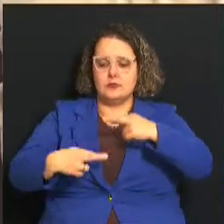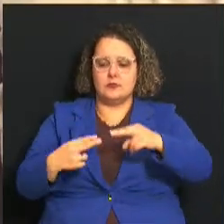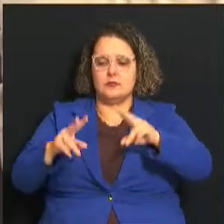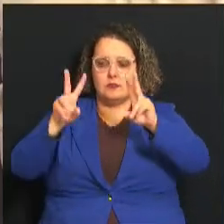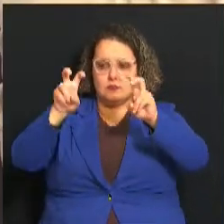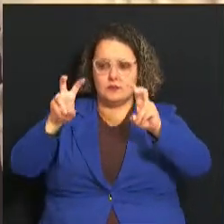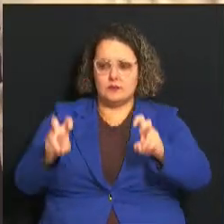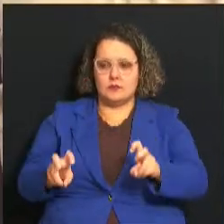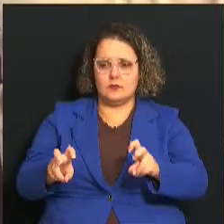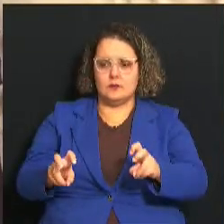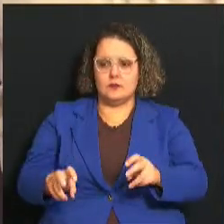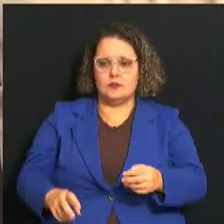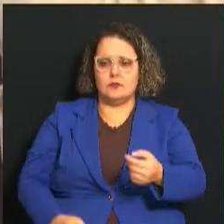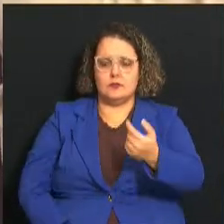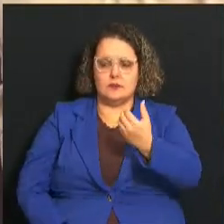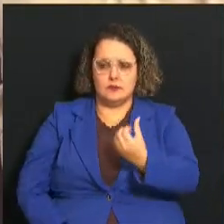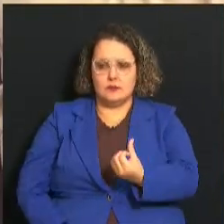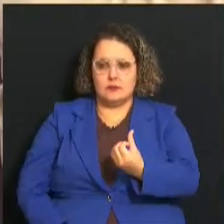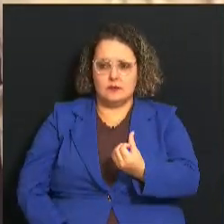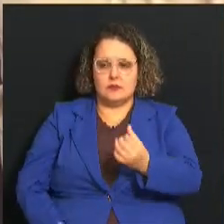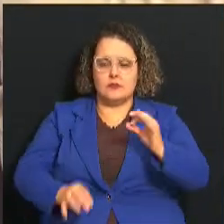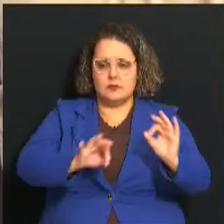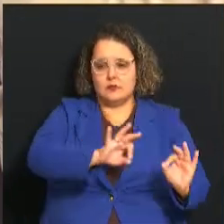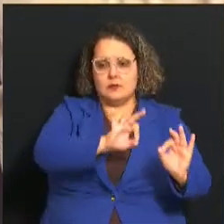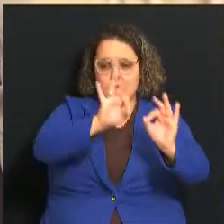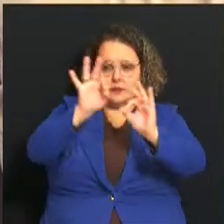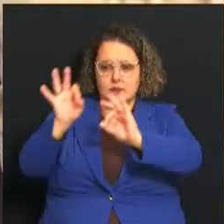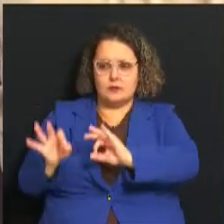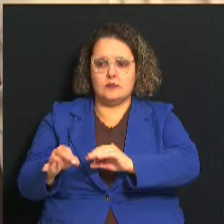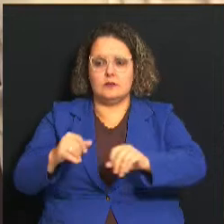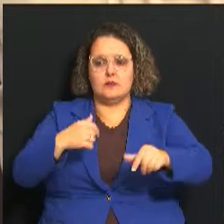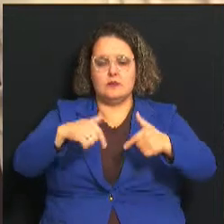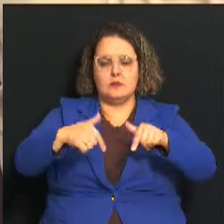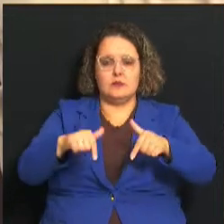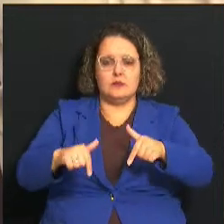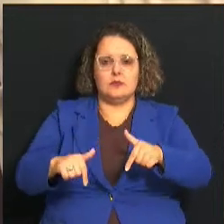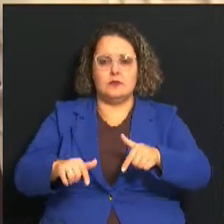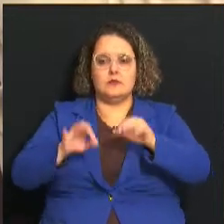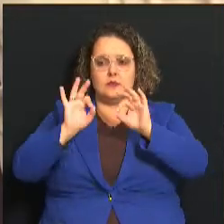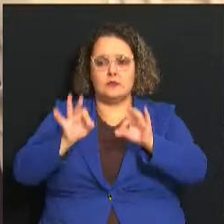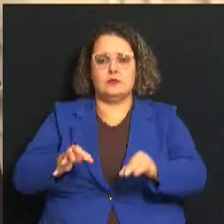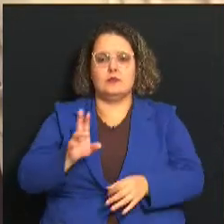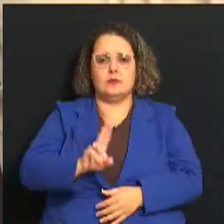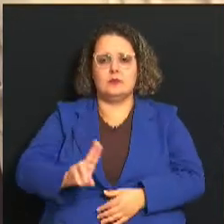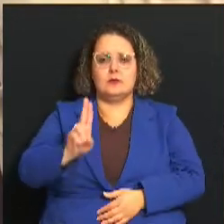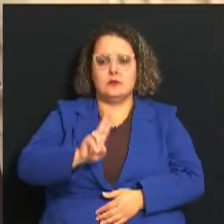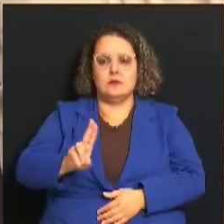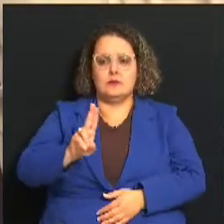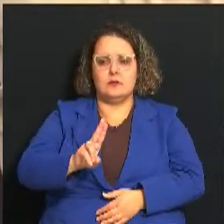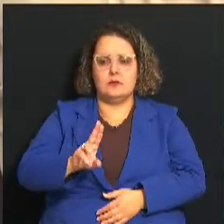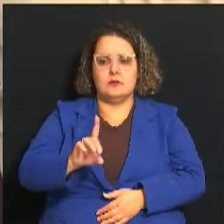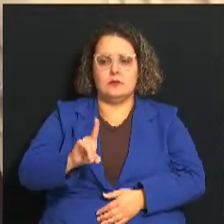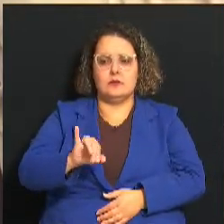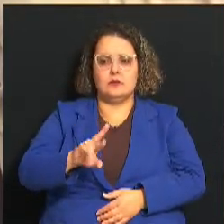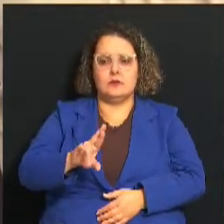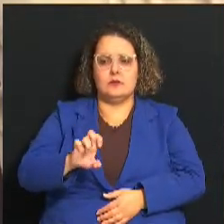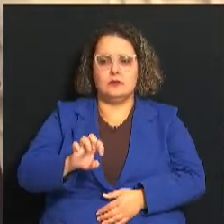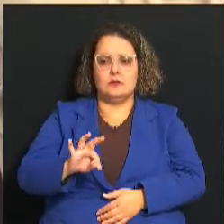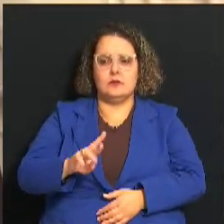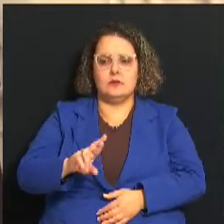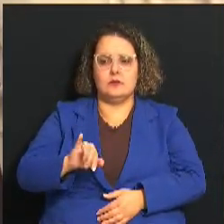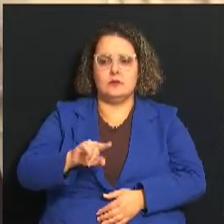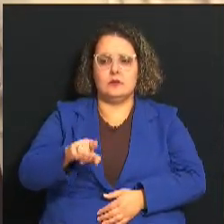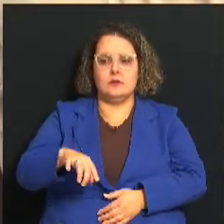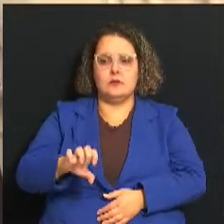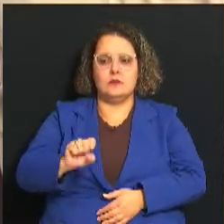6. Acompanhar e trabalhar para a correta implantação das diretrizes da Política